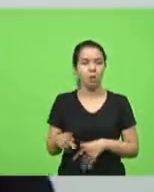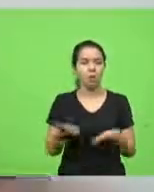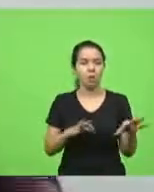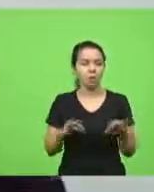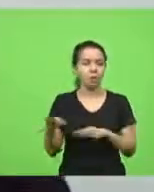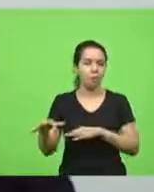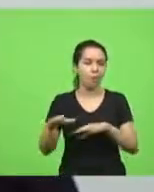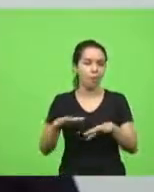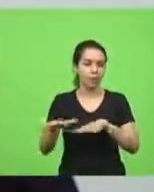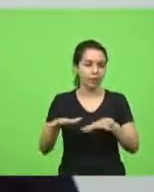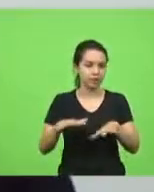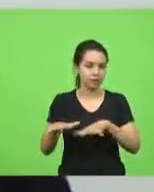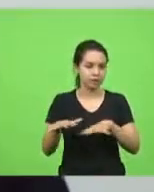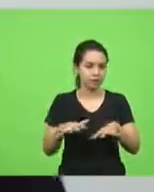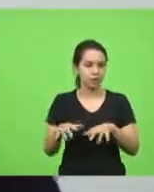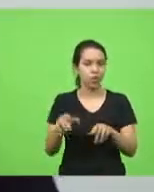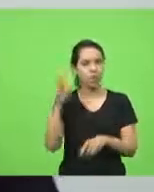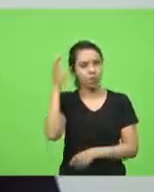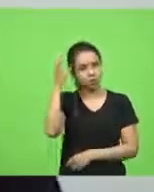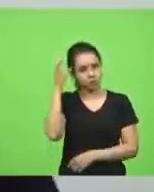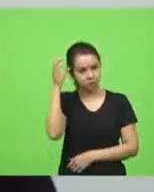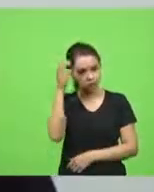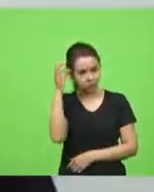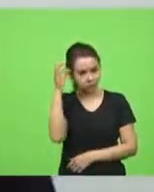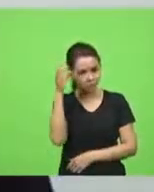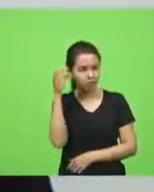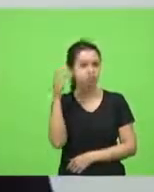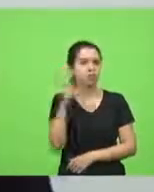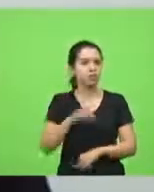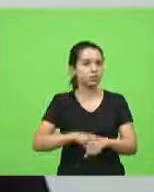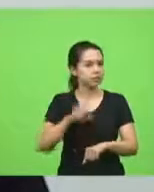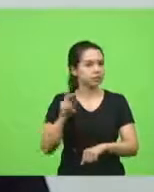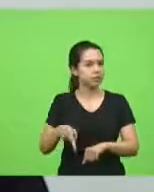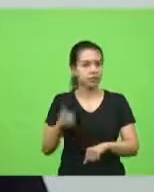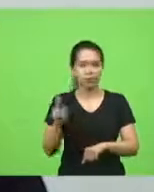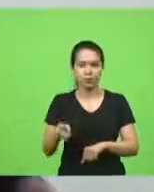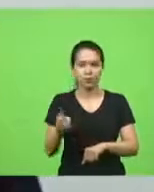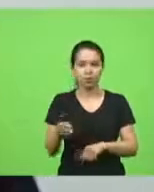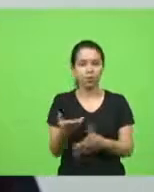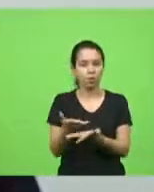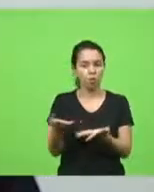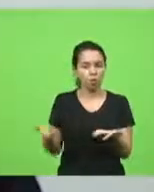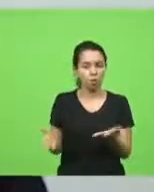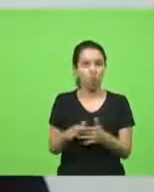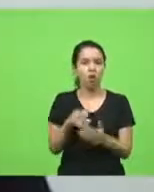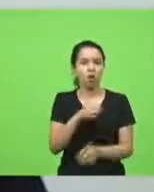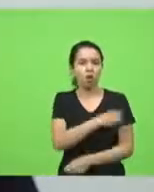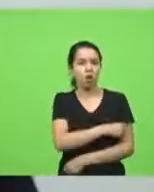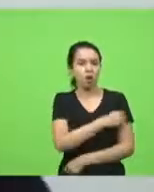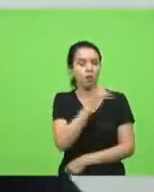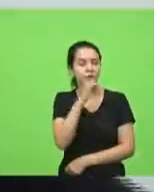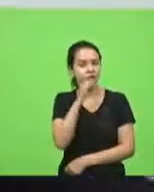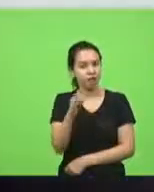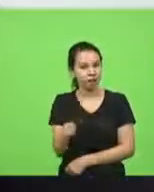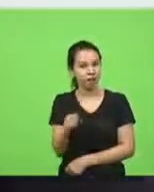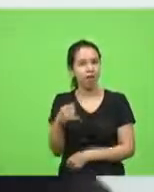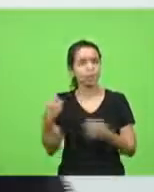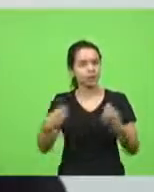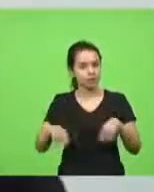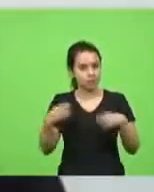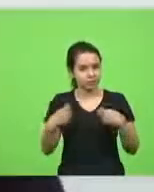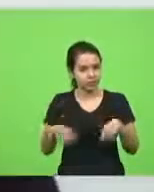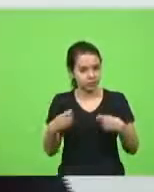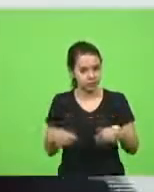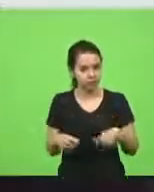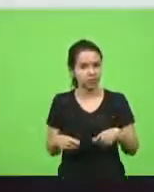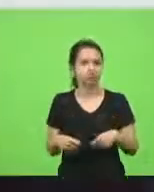mobilizações, conscientização, o tempo inteiro com os estudantes para dizer: tem que colocar o